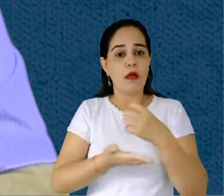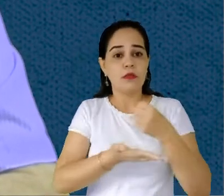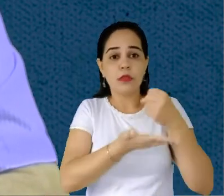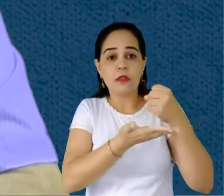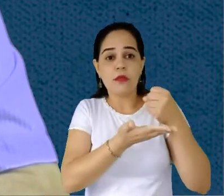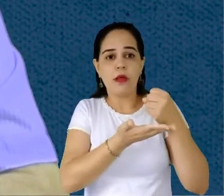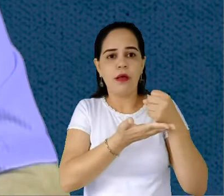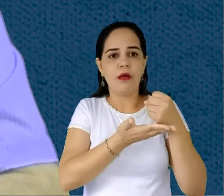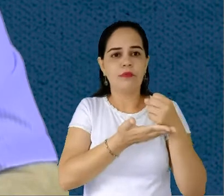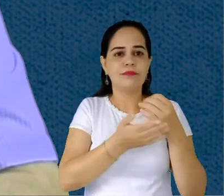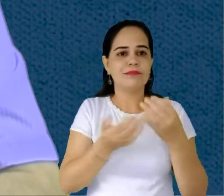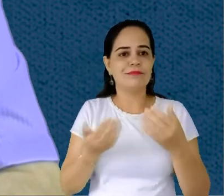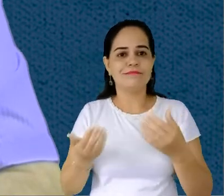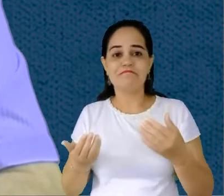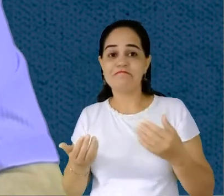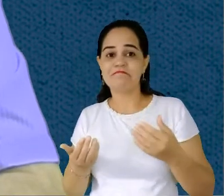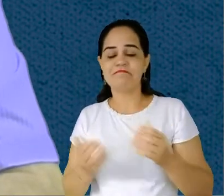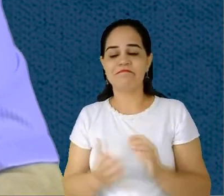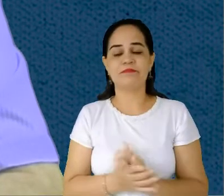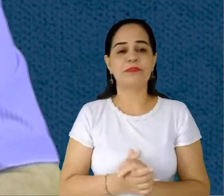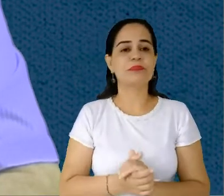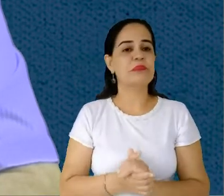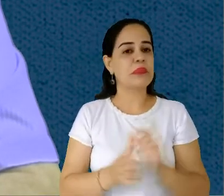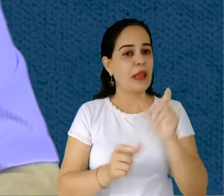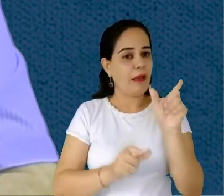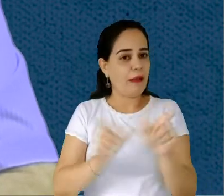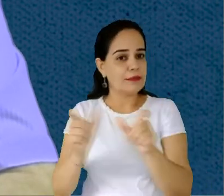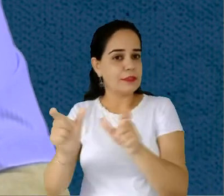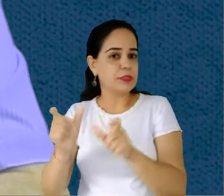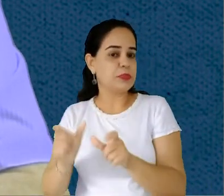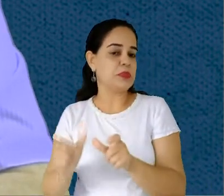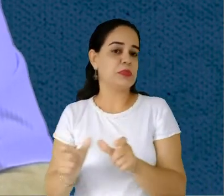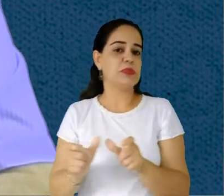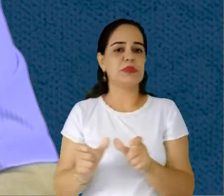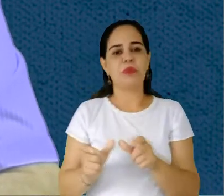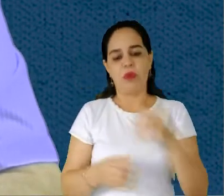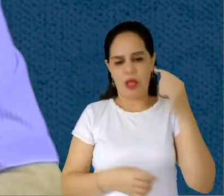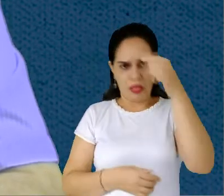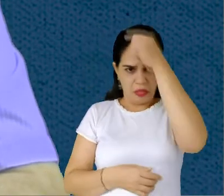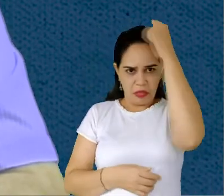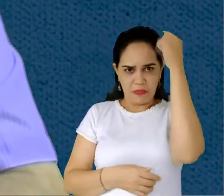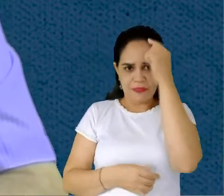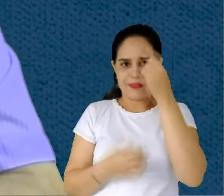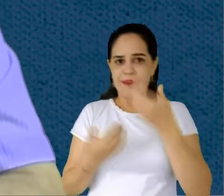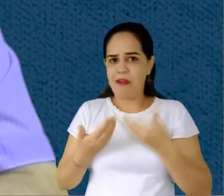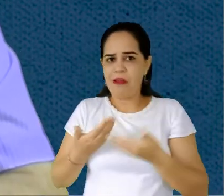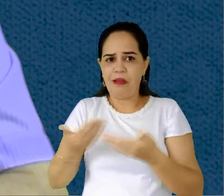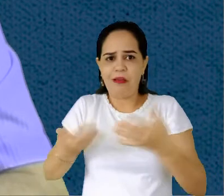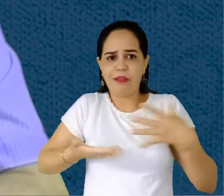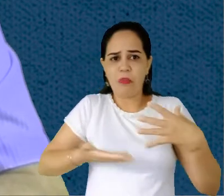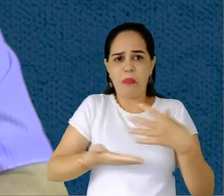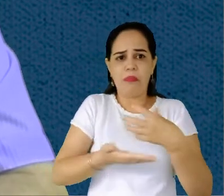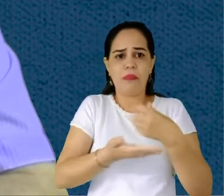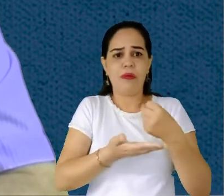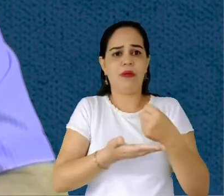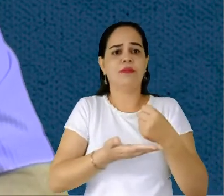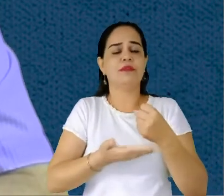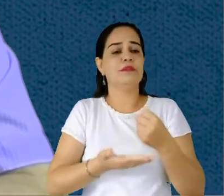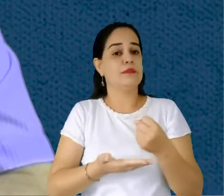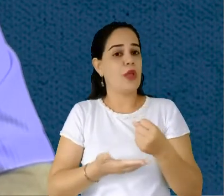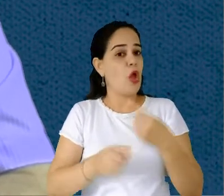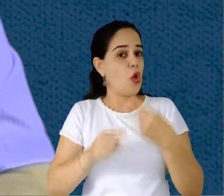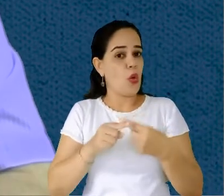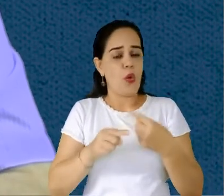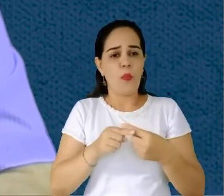salvação. Jerusalém é o símbolo da salvação. Os seus habitantes são considerados santos,